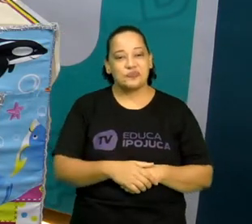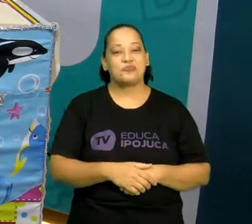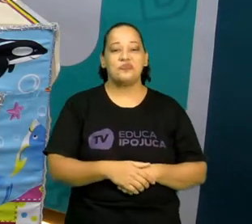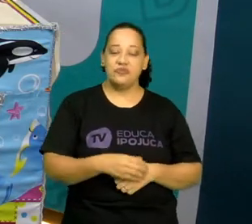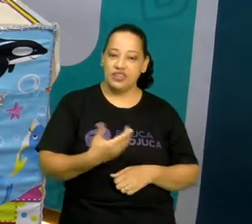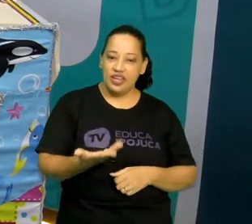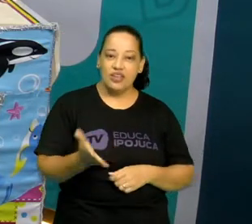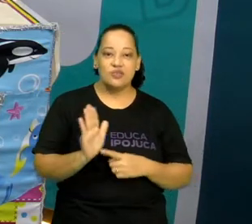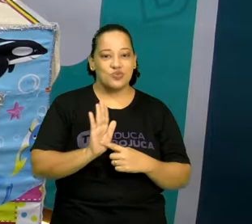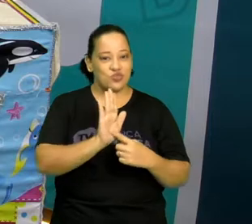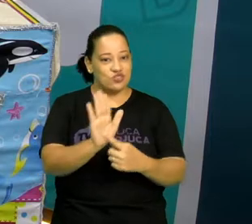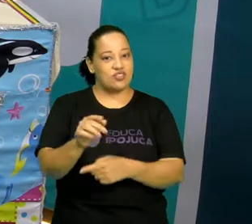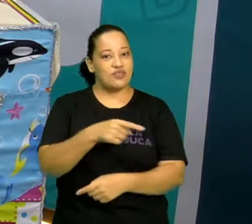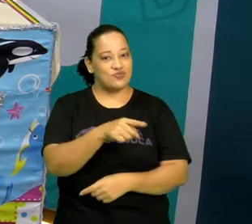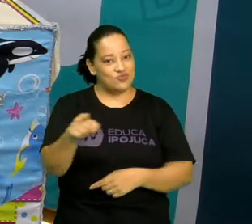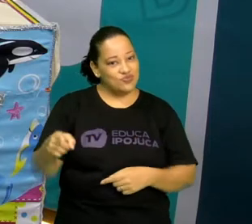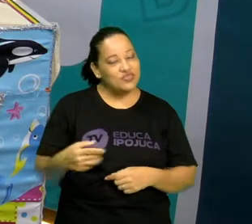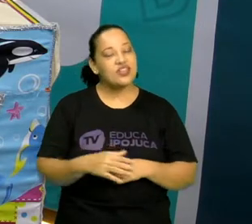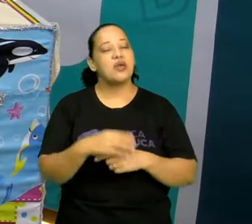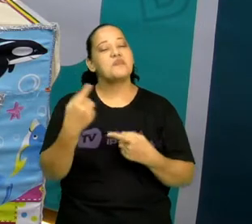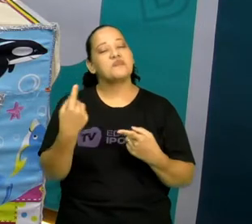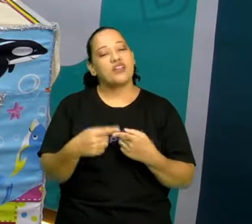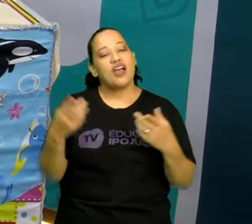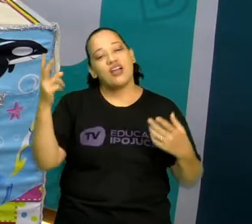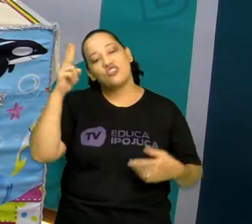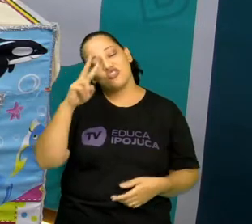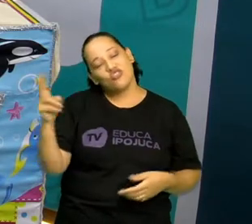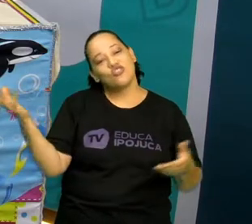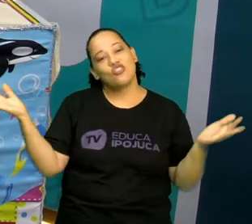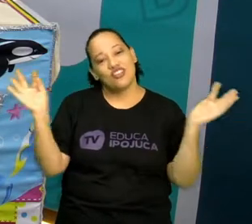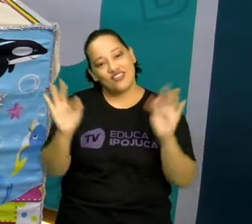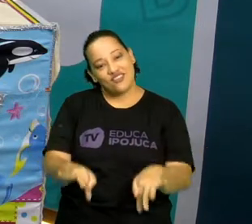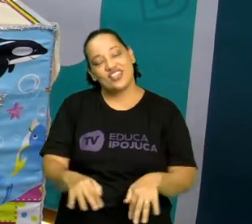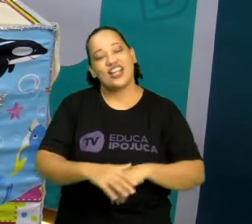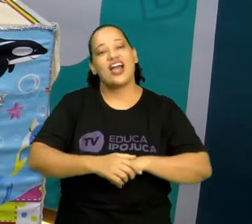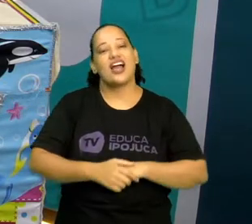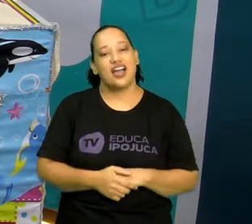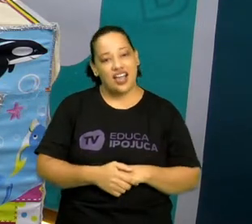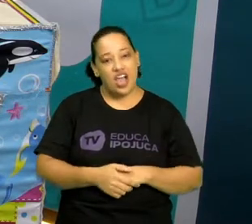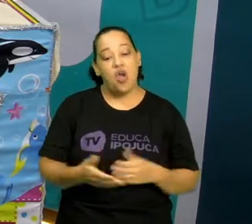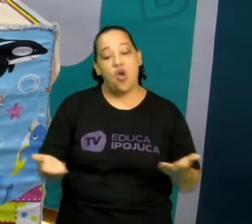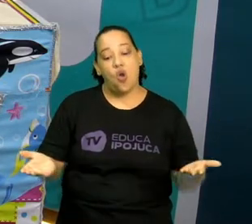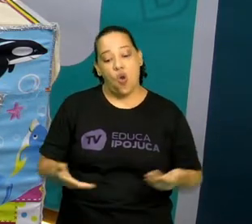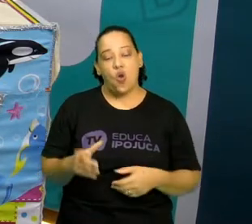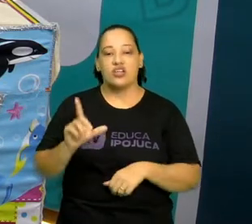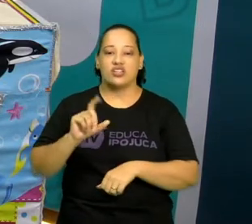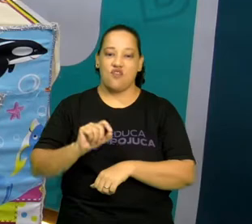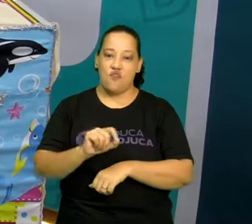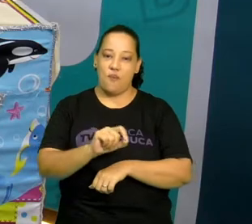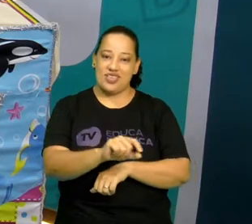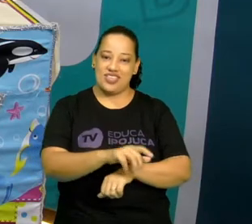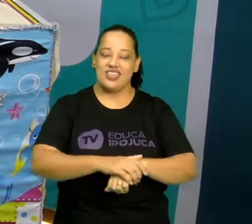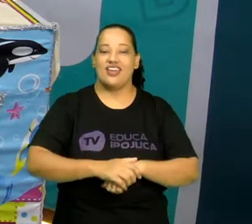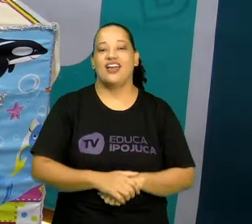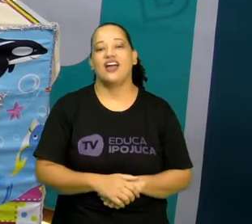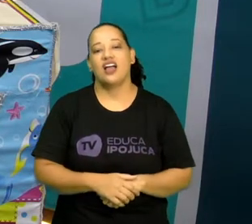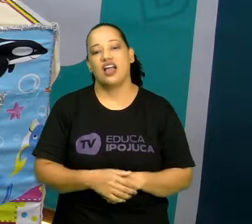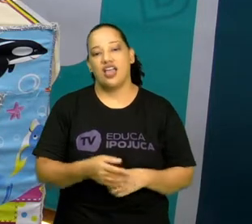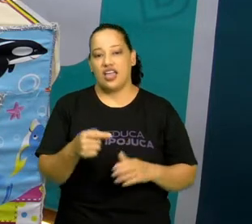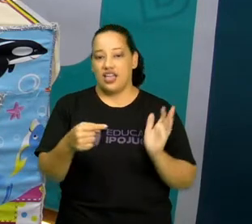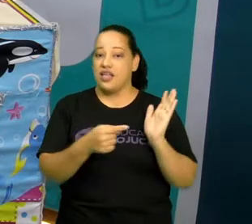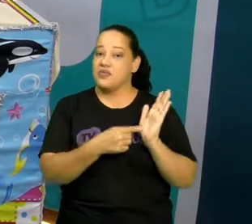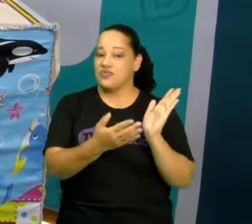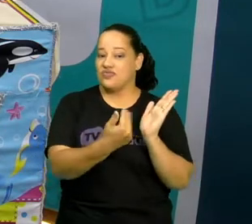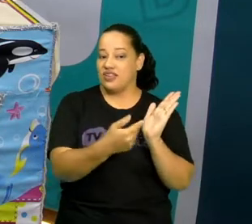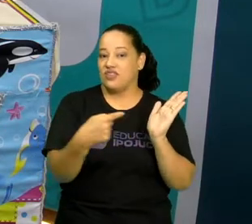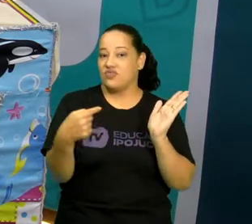pra vocês. Pois a nossa história, ela chegou ao fim. Foi a nossa história, foi da formiguinha, tá? Tia Lê trouxe esse livro aqui pra gente